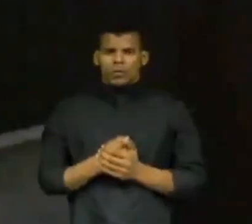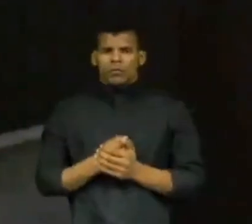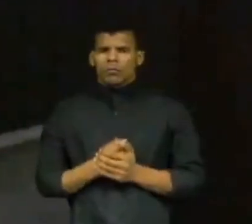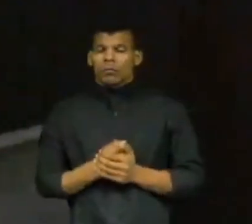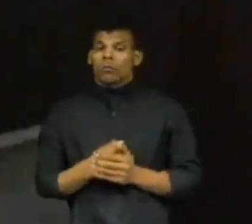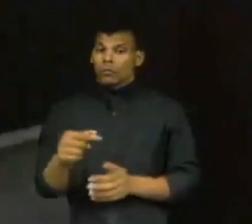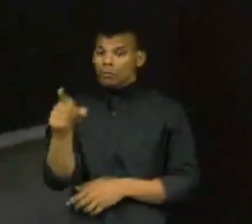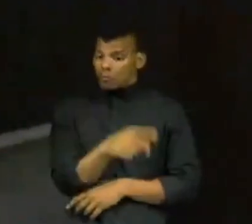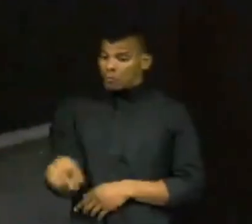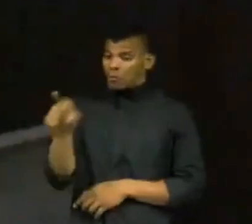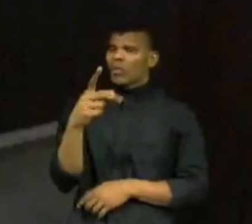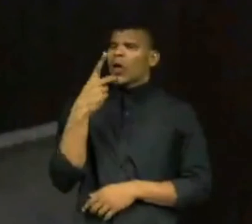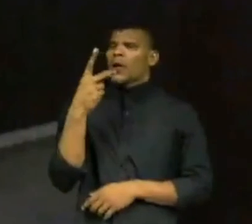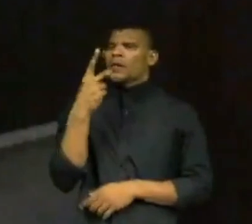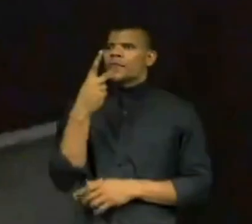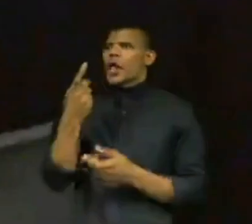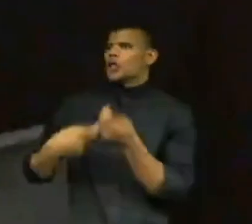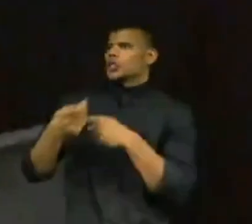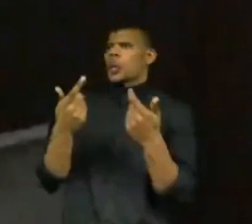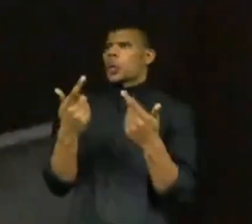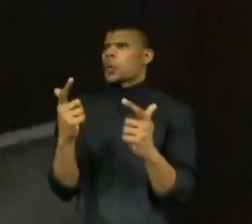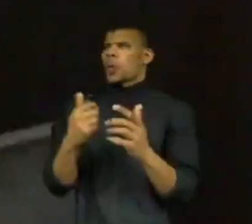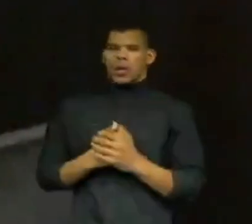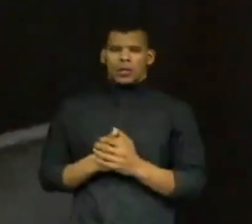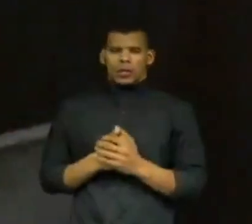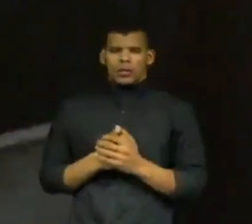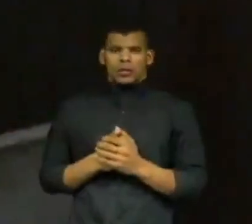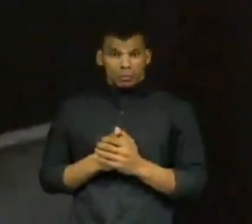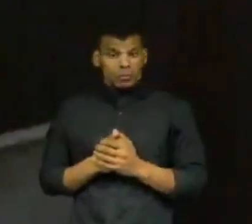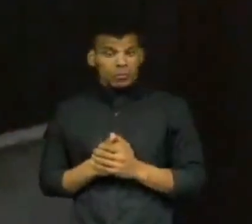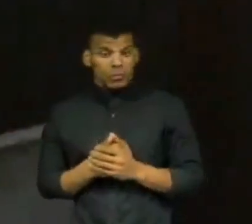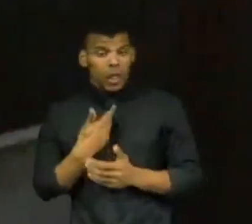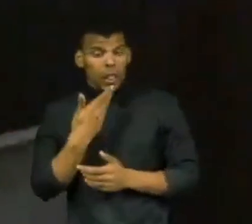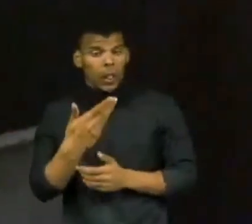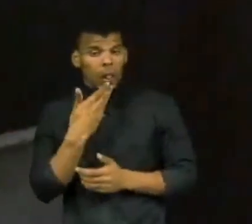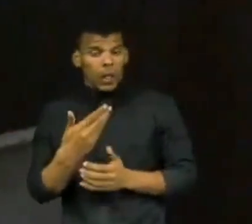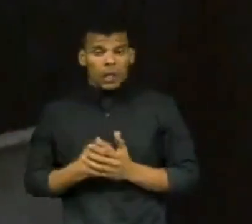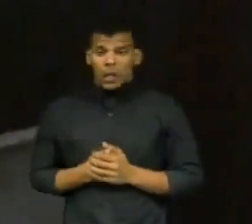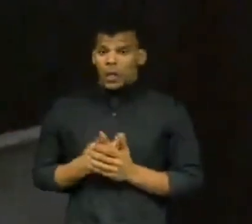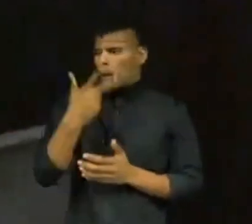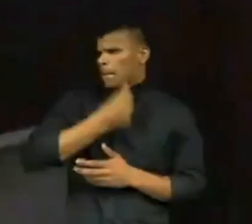desafio qualquer um a dizer que não ficou recurso. Eu desafio qualquer um a dizer que essa